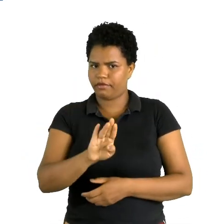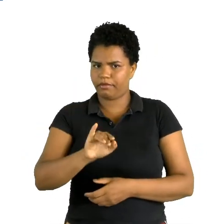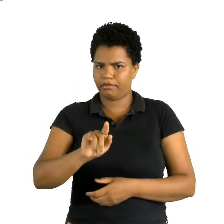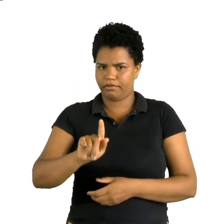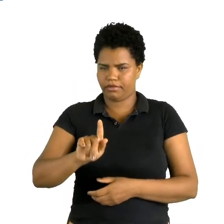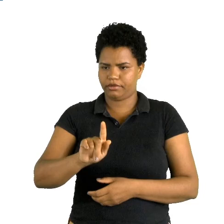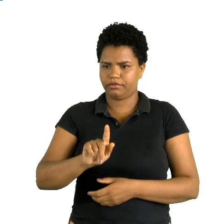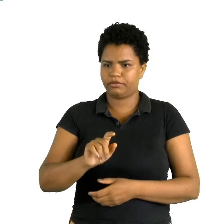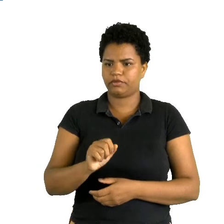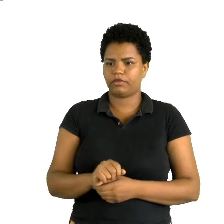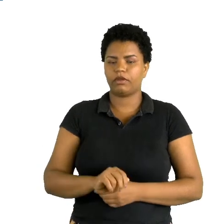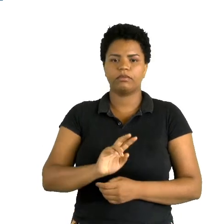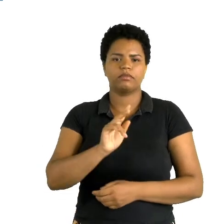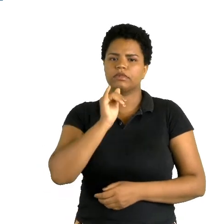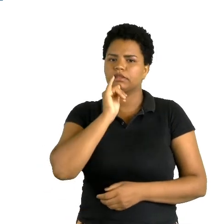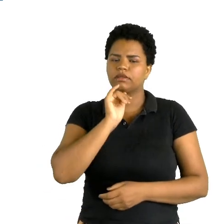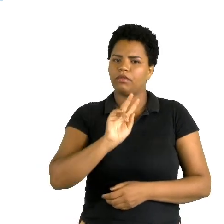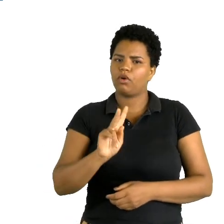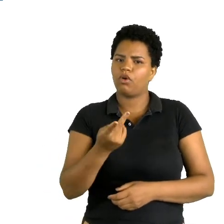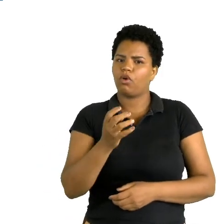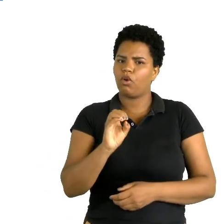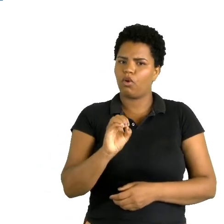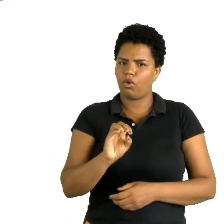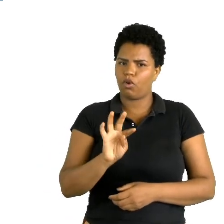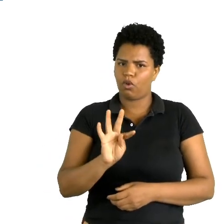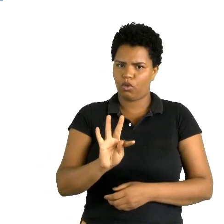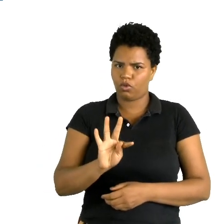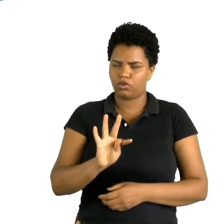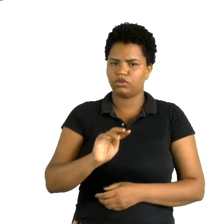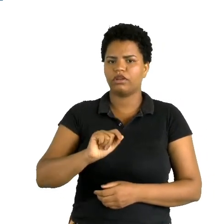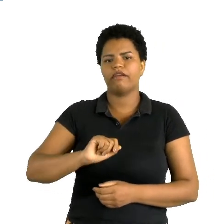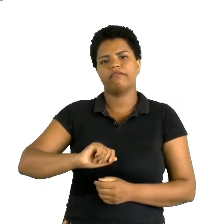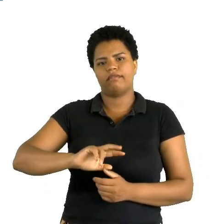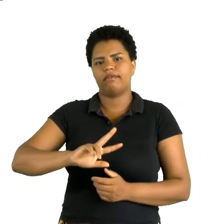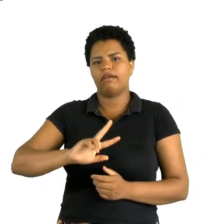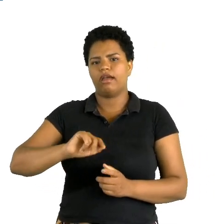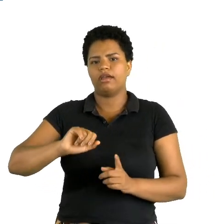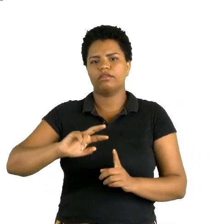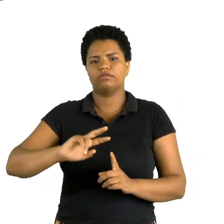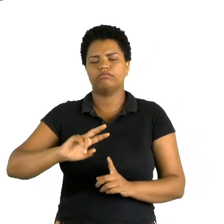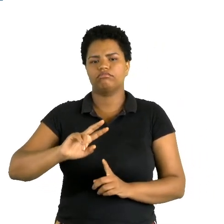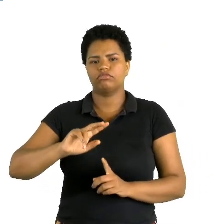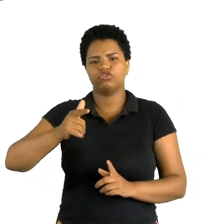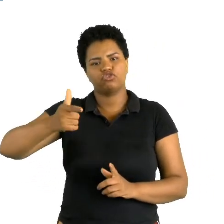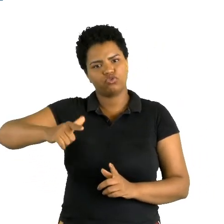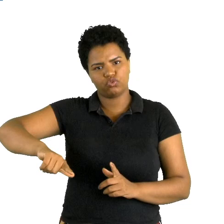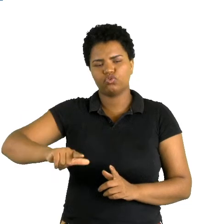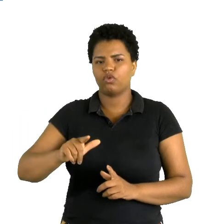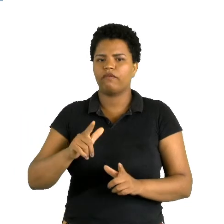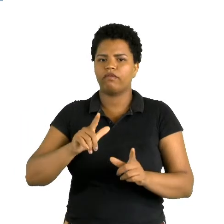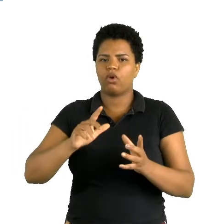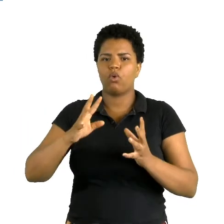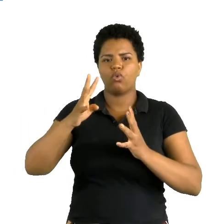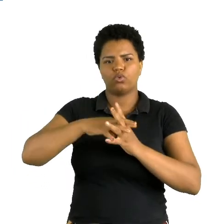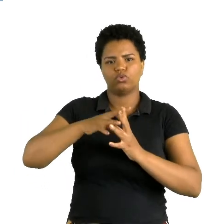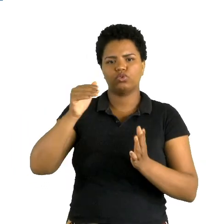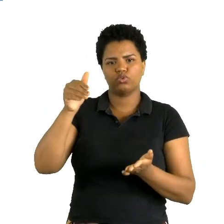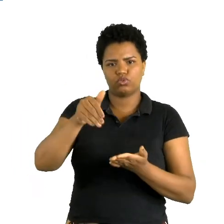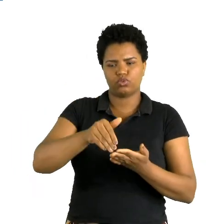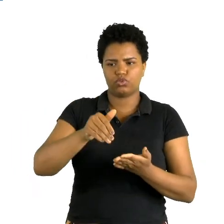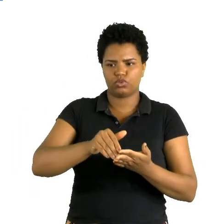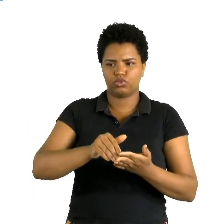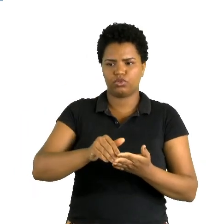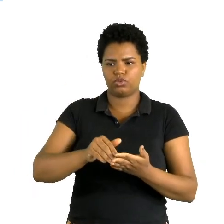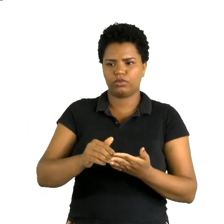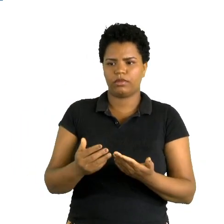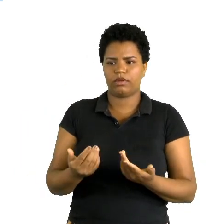Hot, que é quente, a gente vai duplicar a última porque terminou aí com a nossa consonant, vowel, consonant,